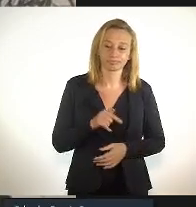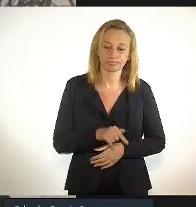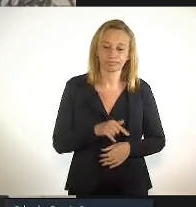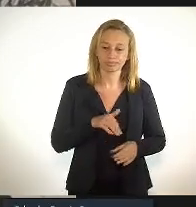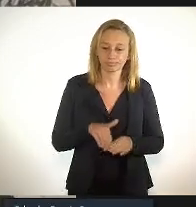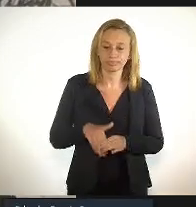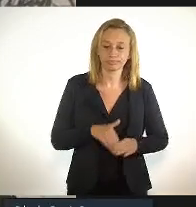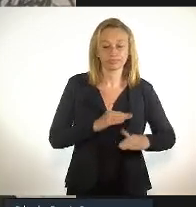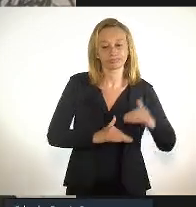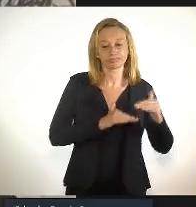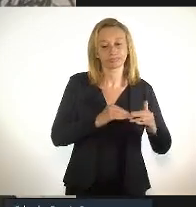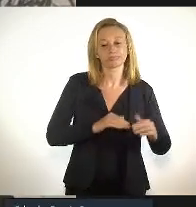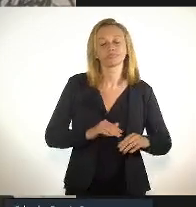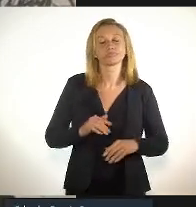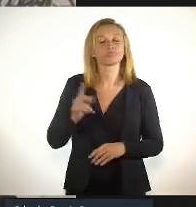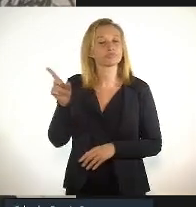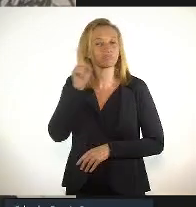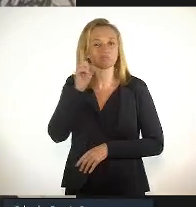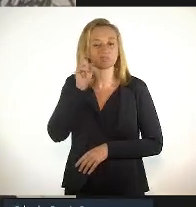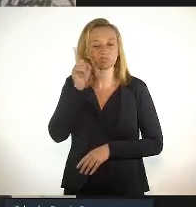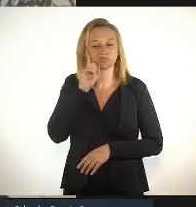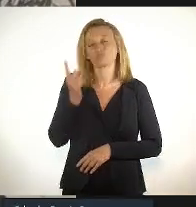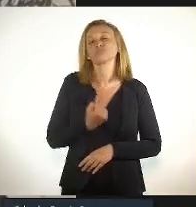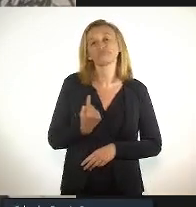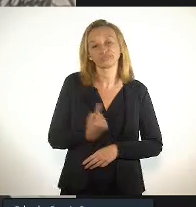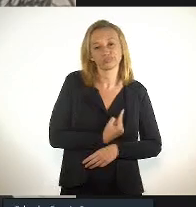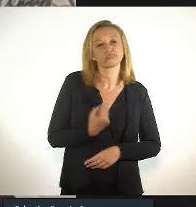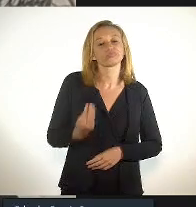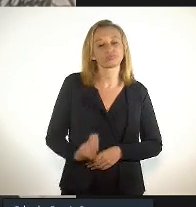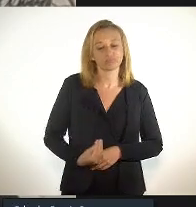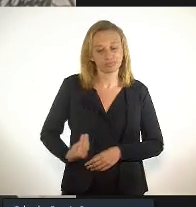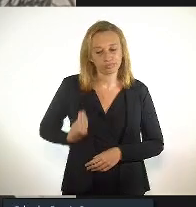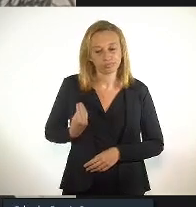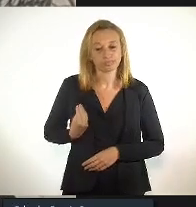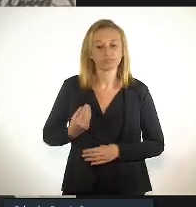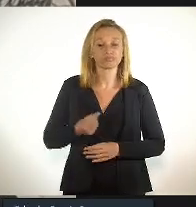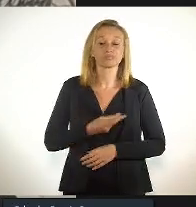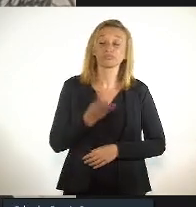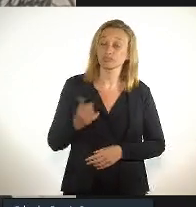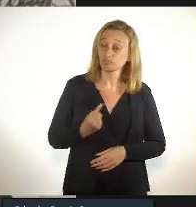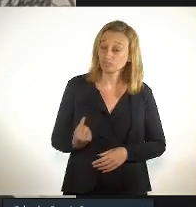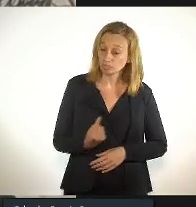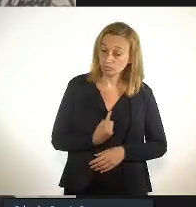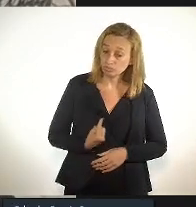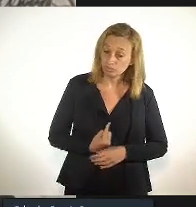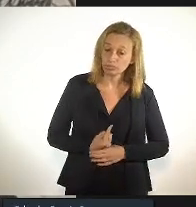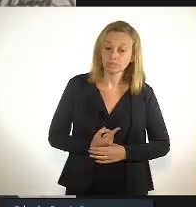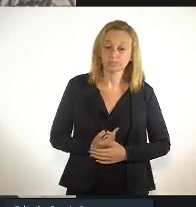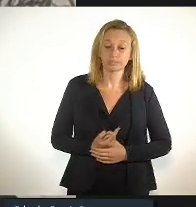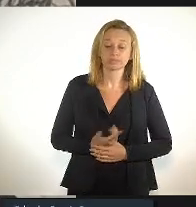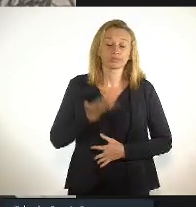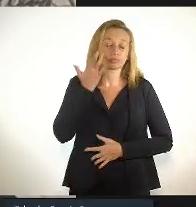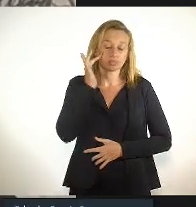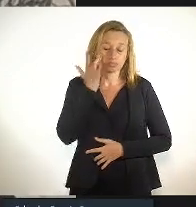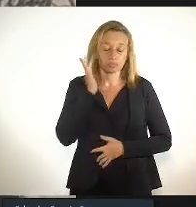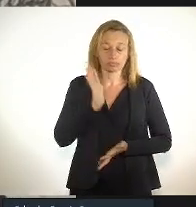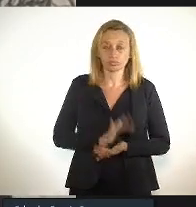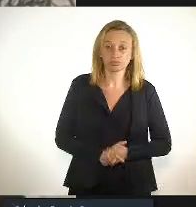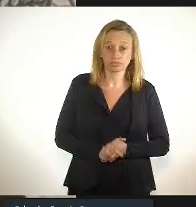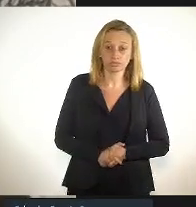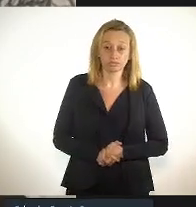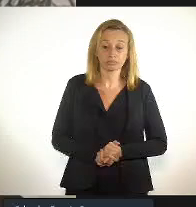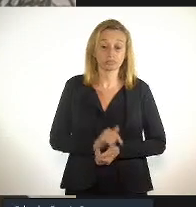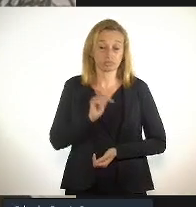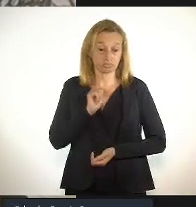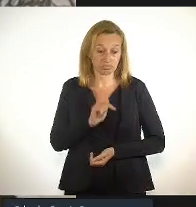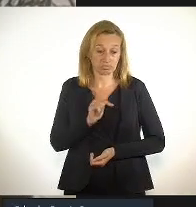Essas violências são cotidianas na nossa sociedade, e enquanto nós acharmos que